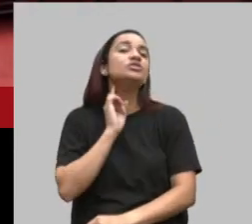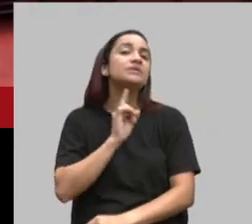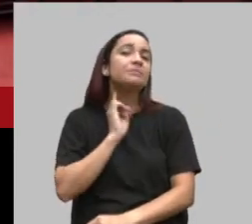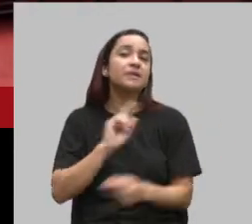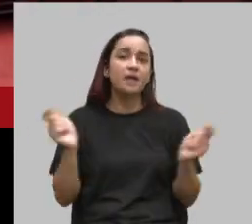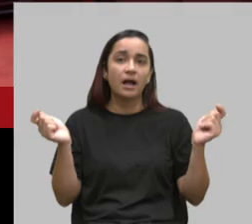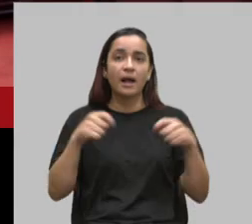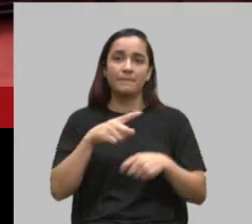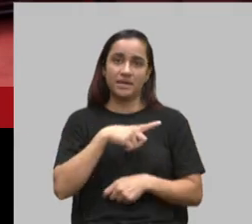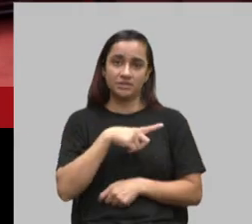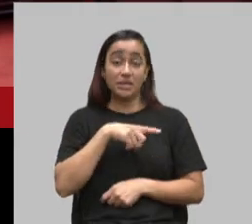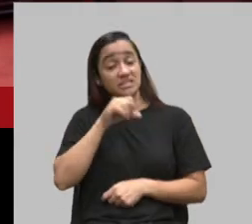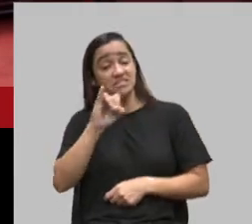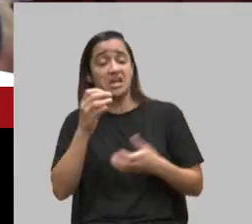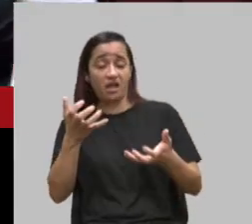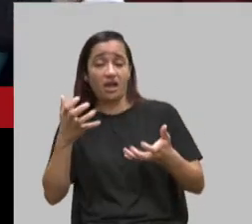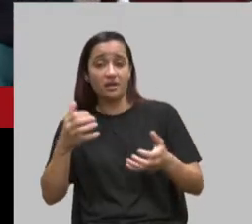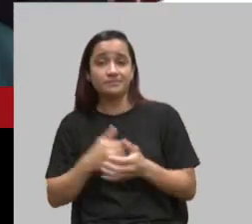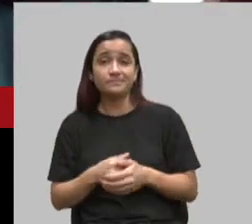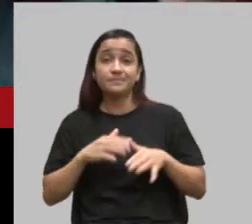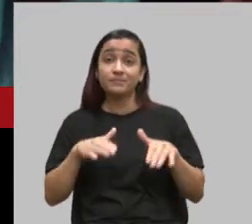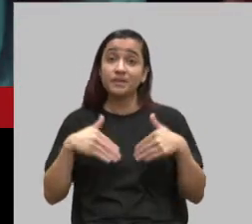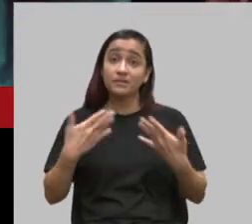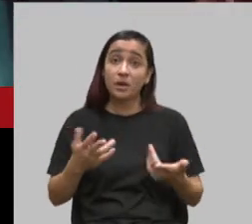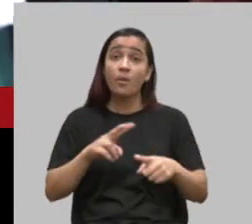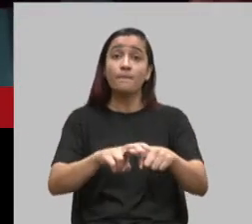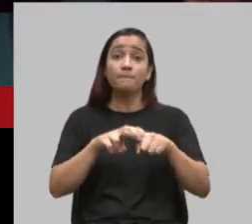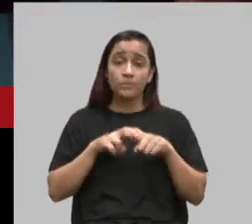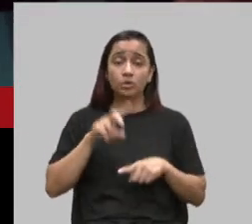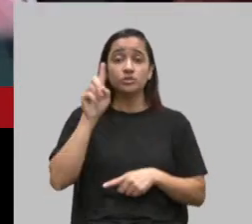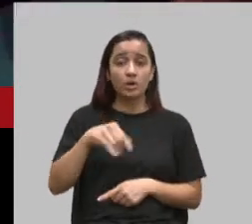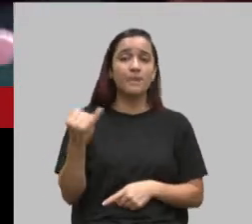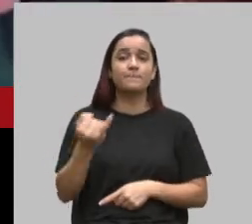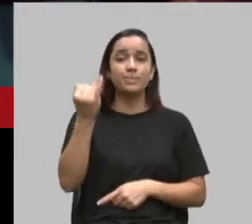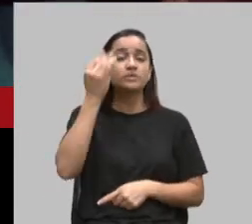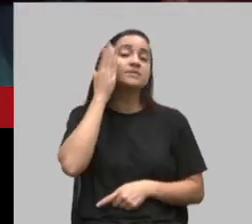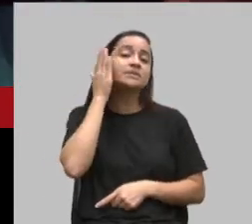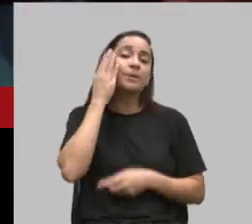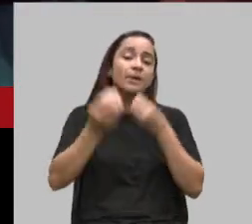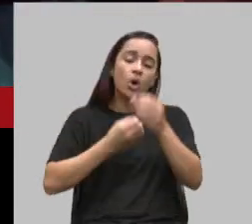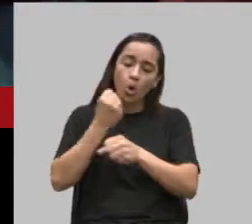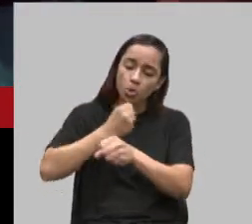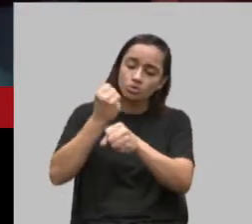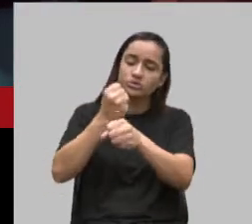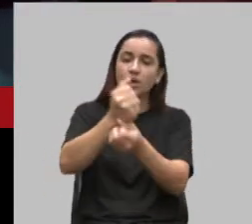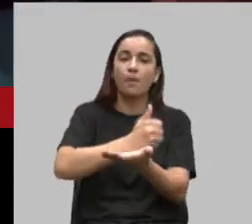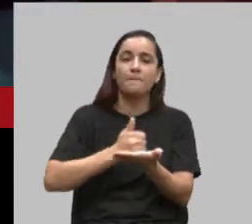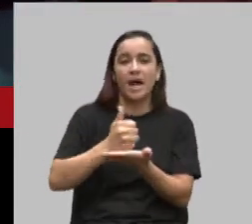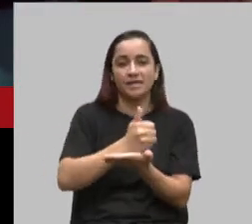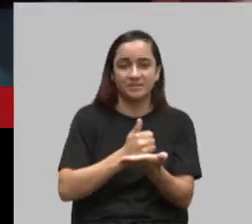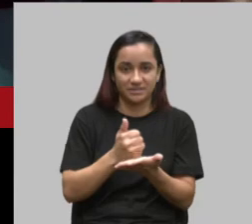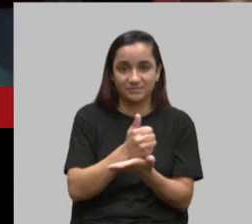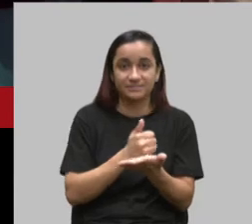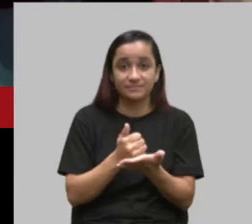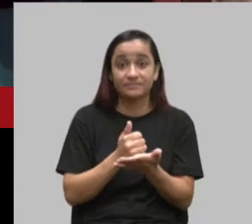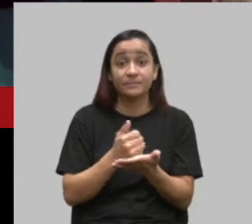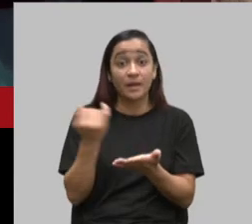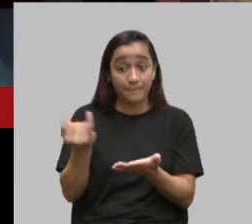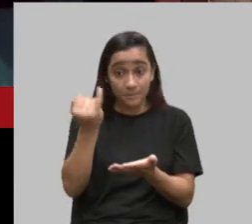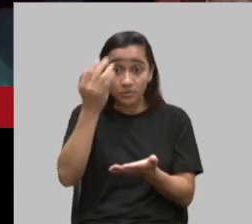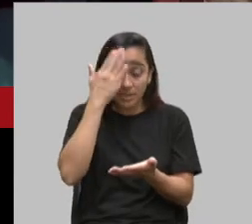se quiserem portanto é importante saber construir uma base é importante saber que para